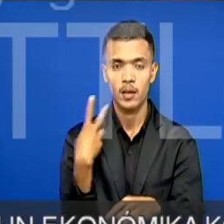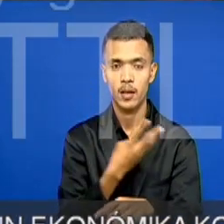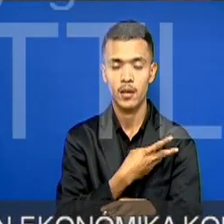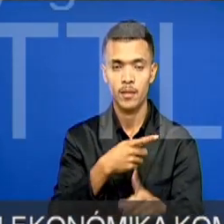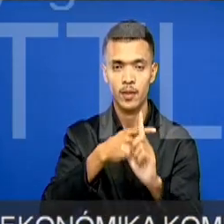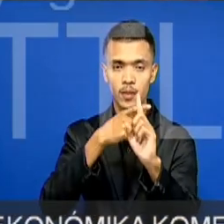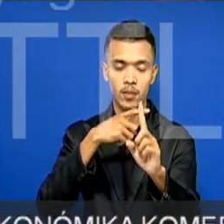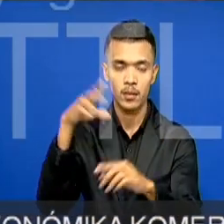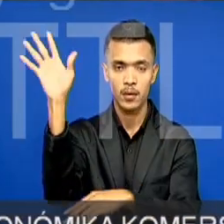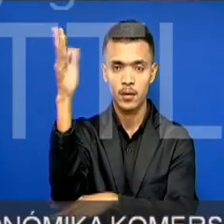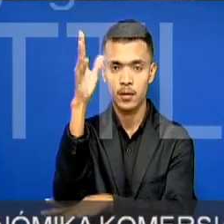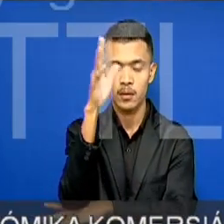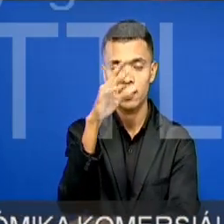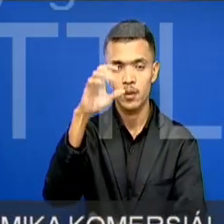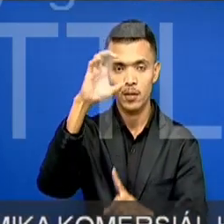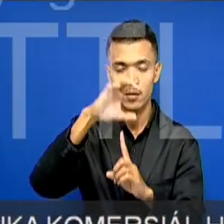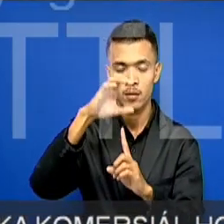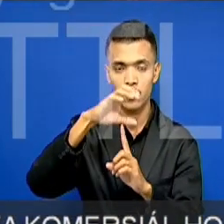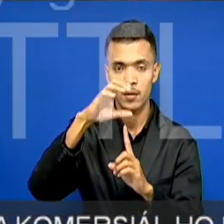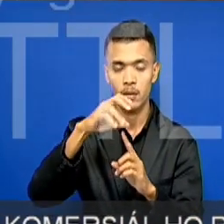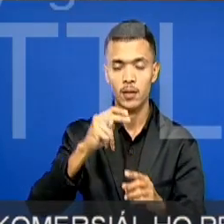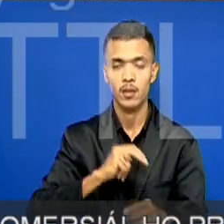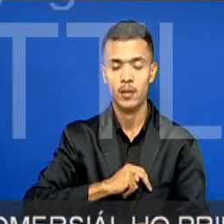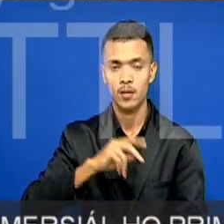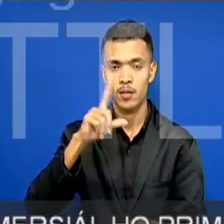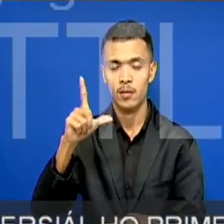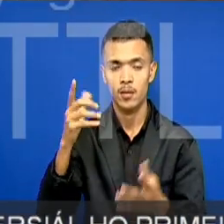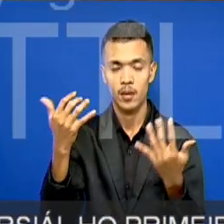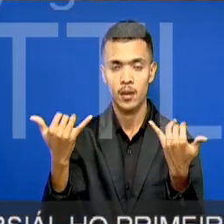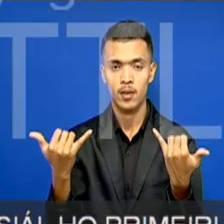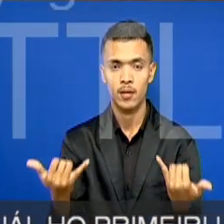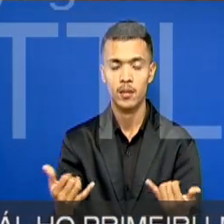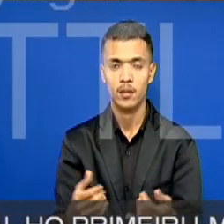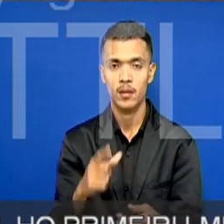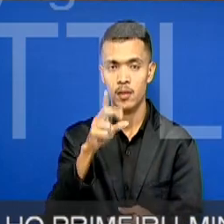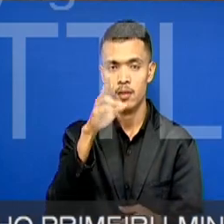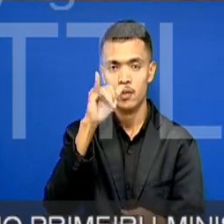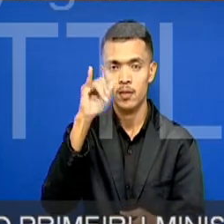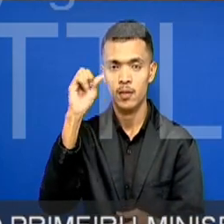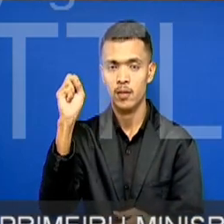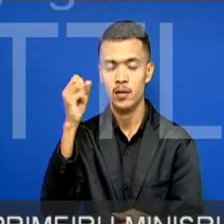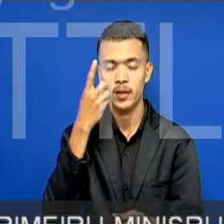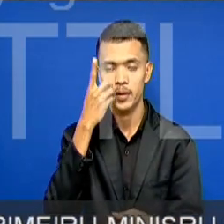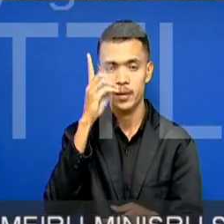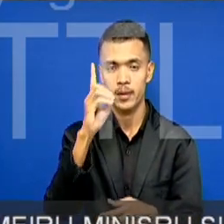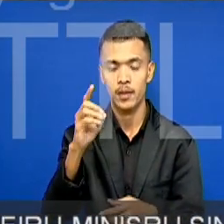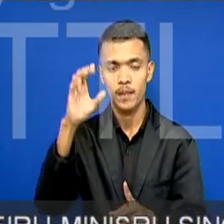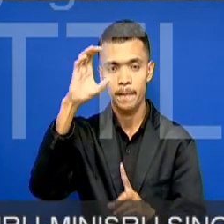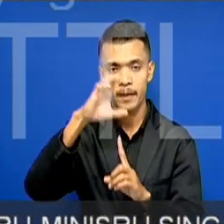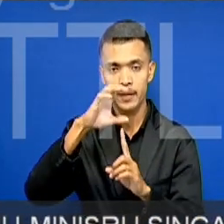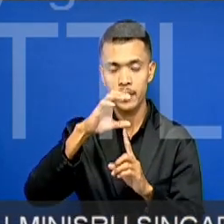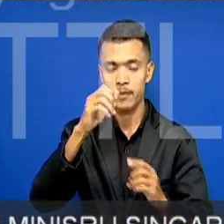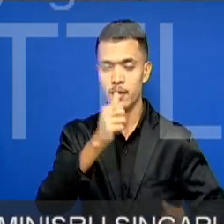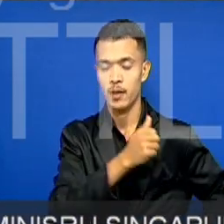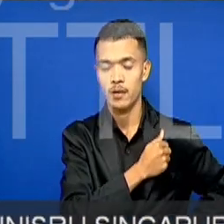Segundo o comandante Centro Instrução, comandante Nicolo Lobato Interino, Major Luiz Pinto Hateten, oficiais